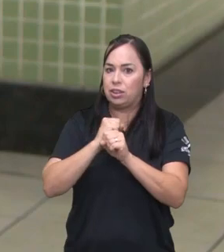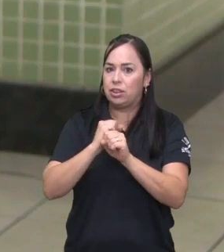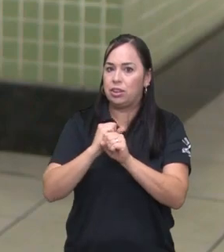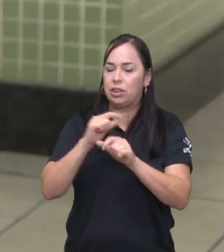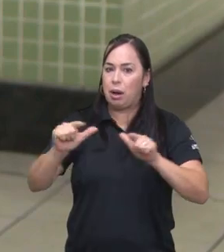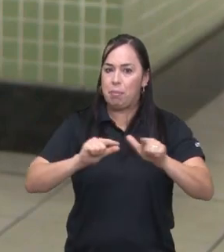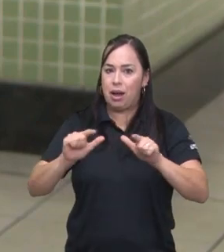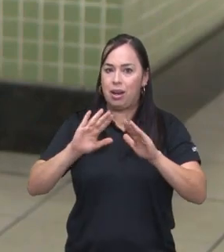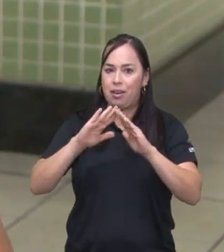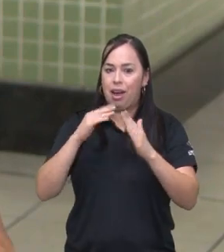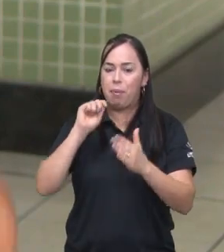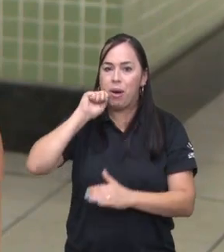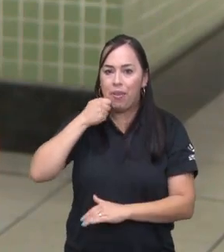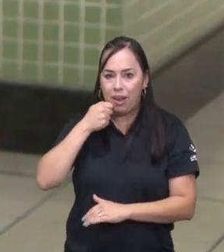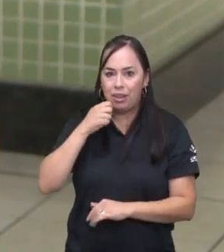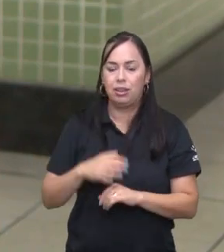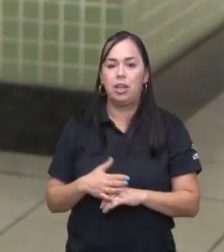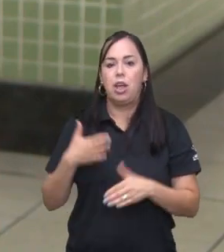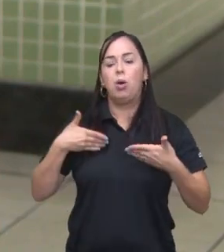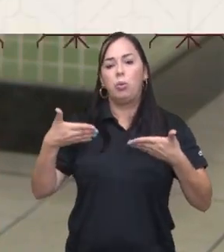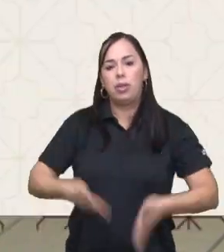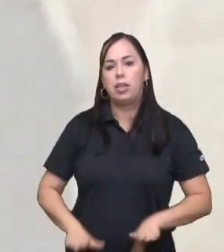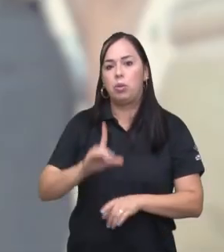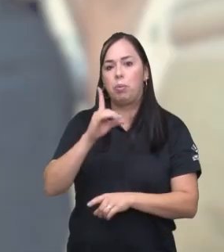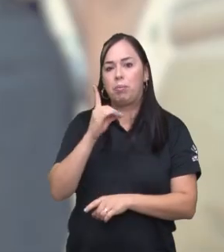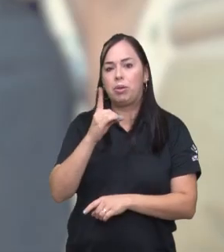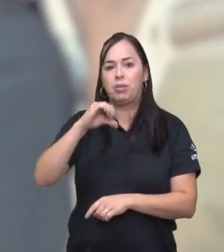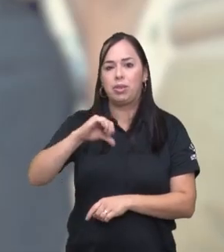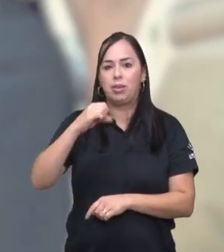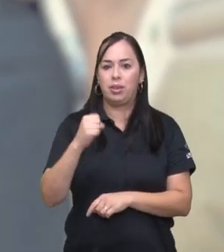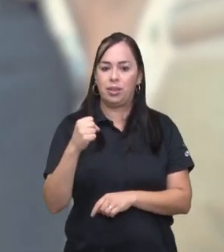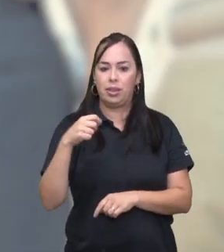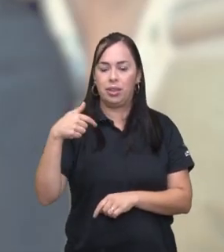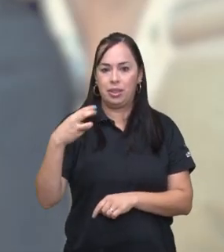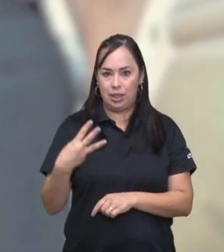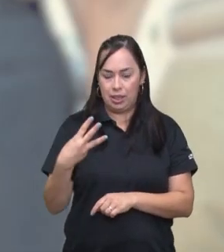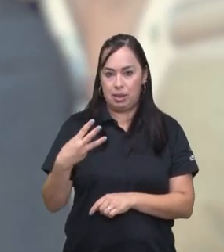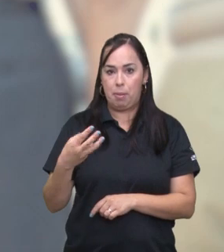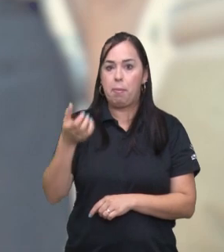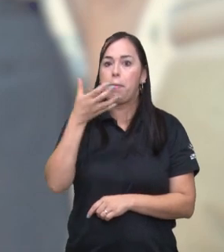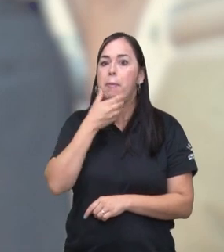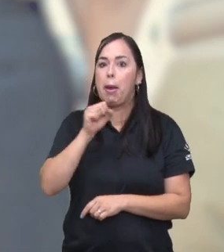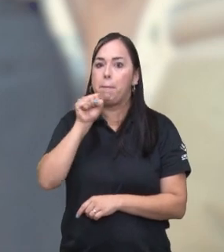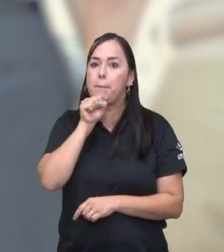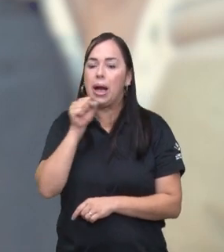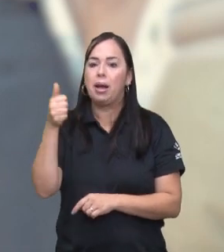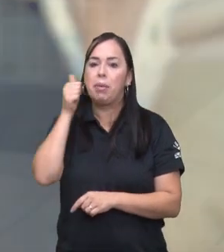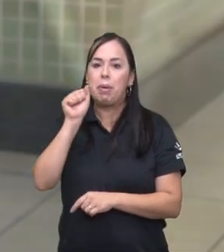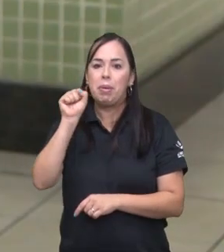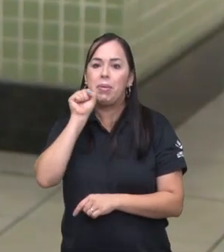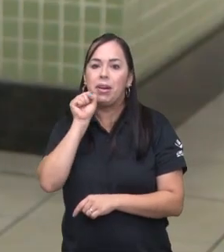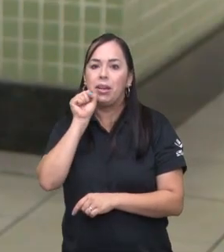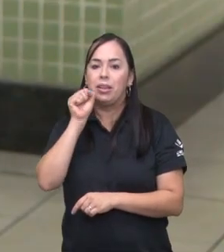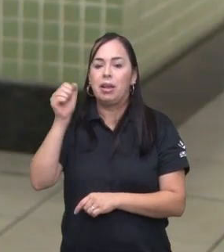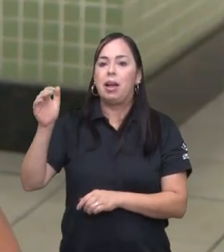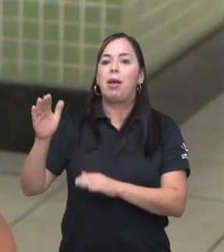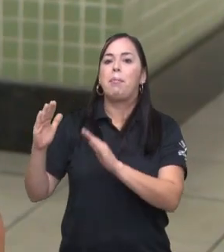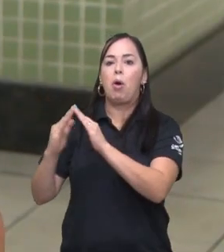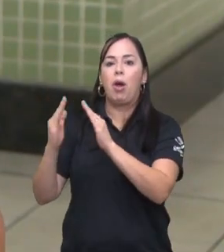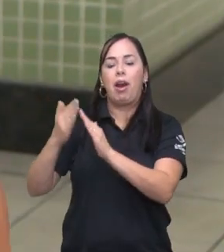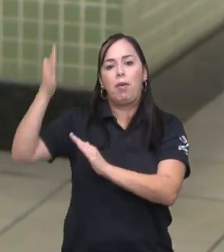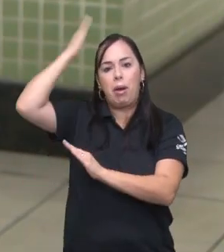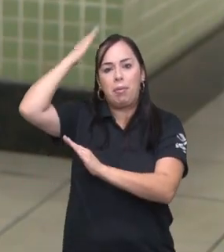83. Né? Os meus pais, eles casaram no Paraná e vieram para cá. E eles